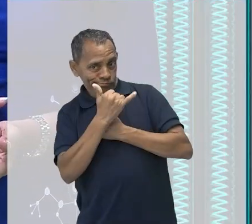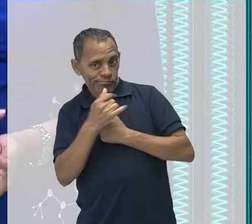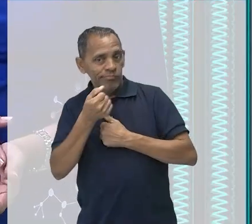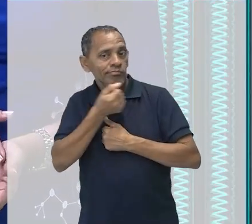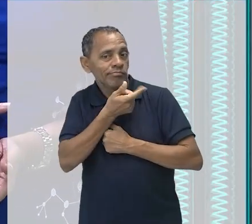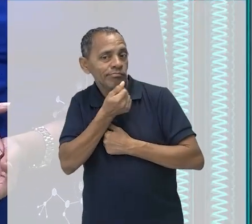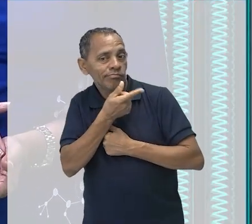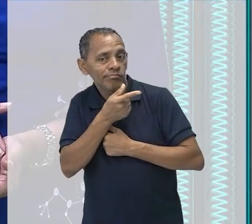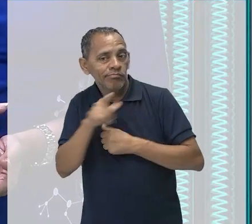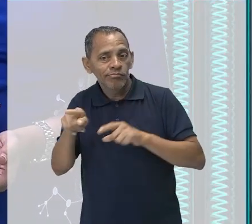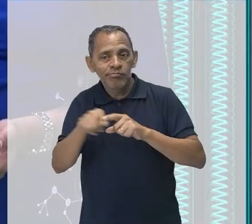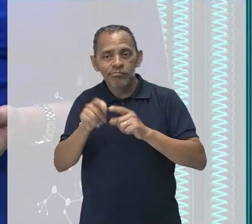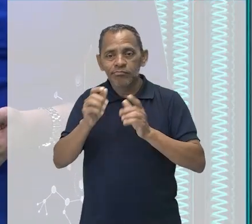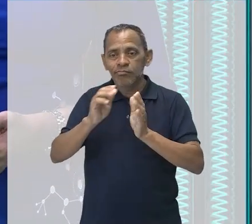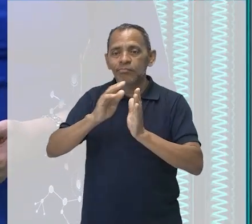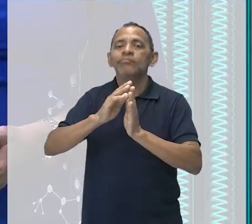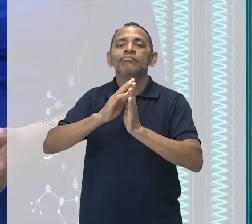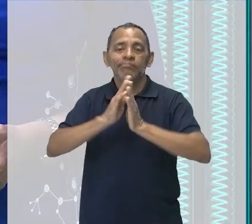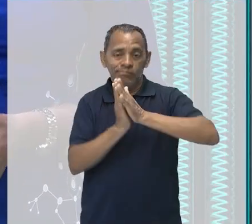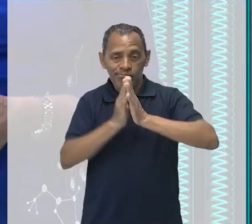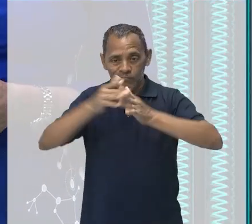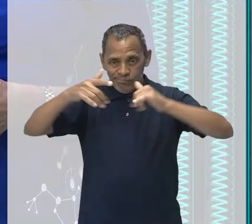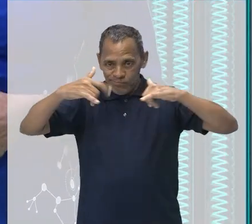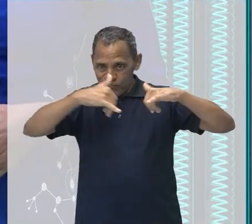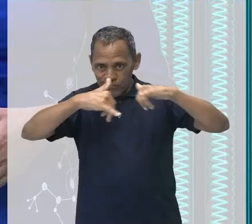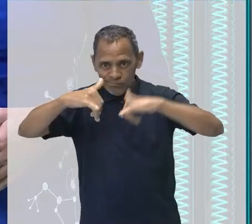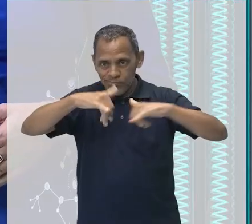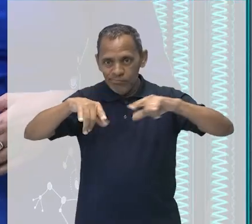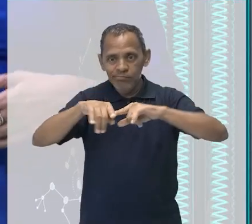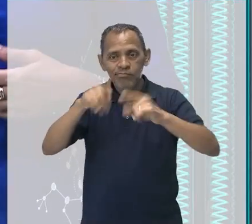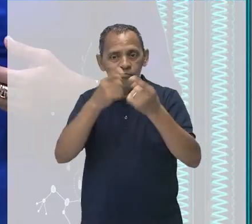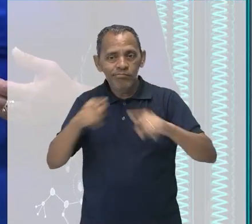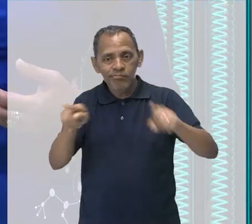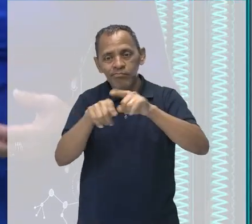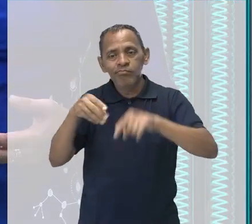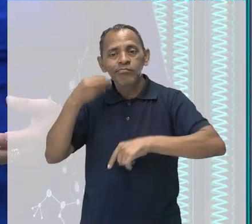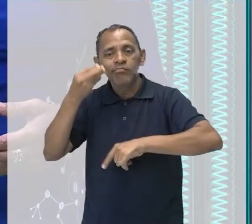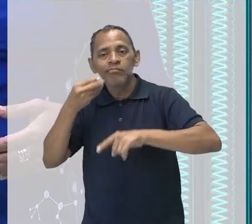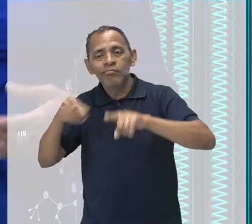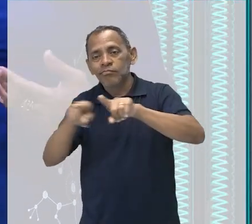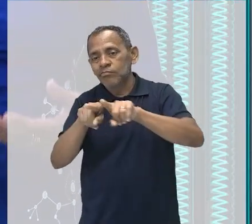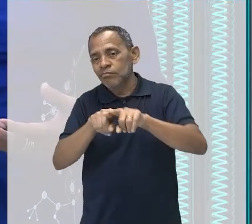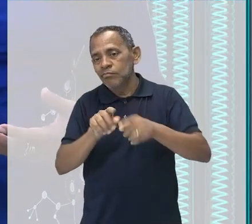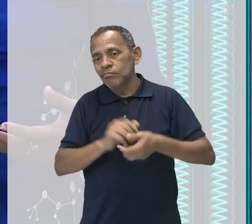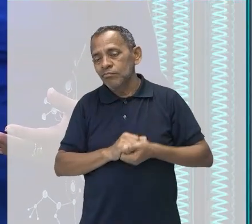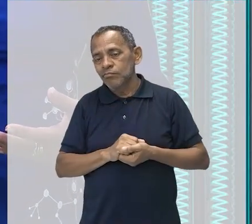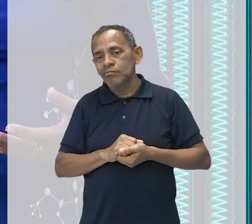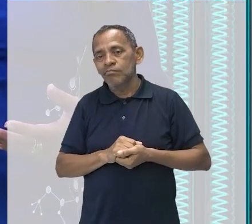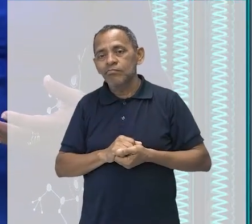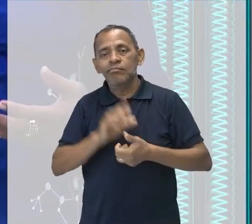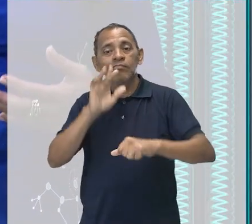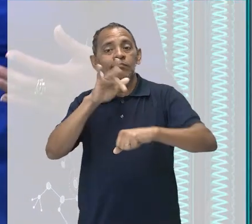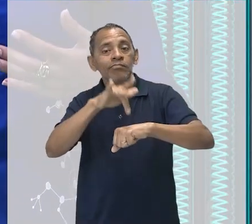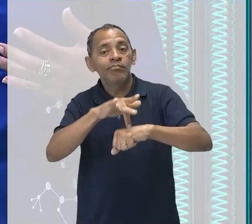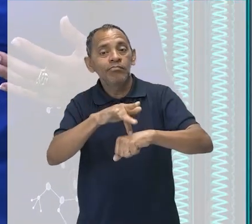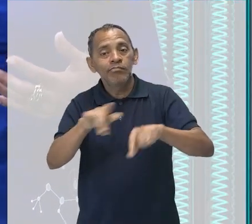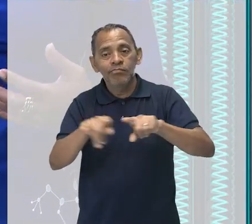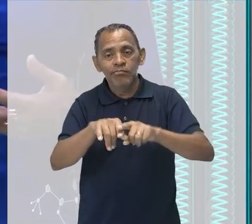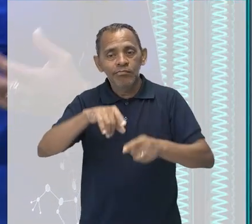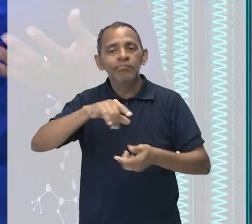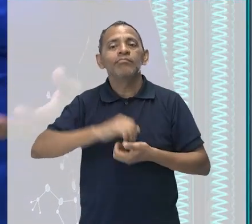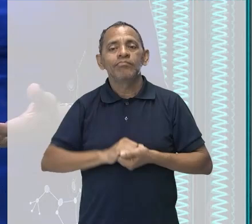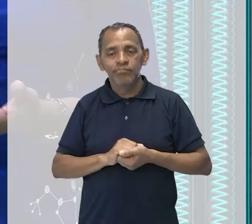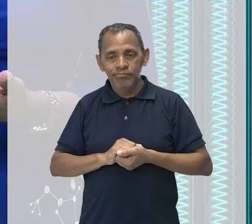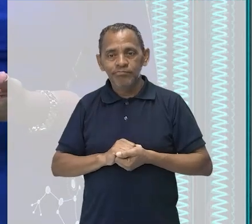de marionete e bonecos, musical, experimental, do absurdo e documentário. Vamos